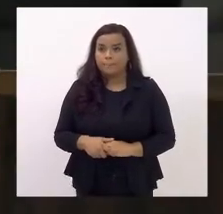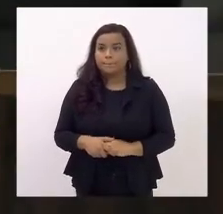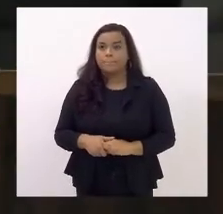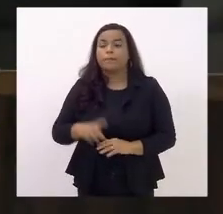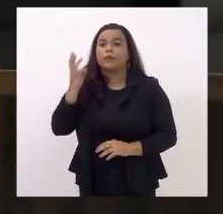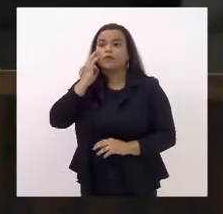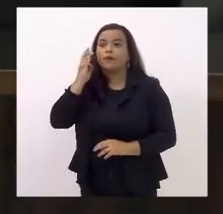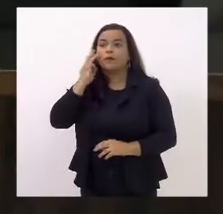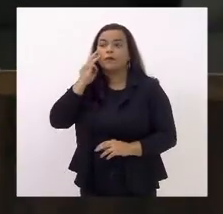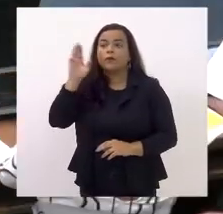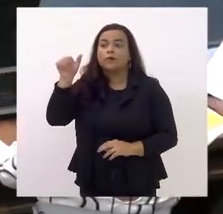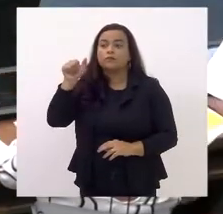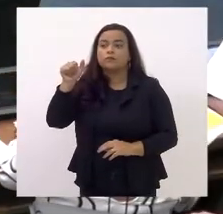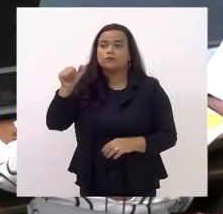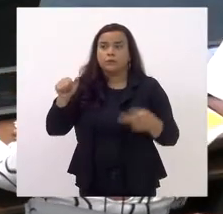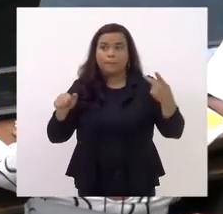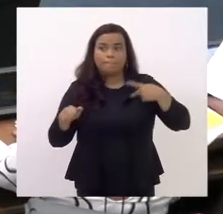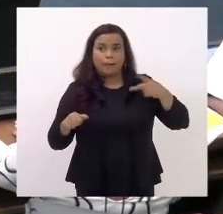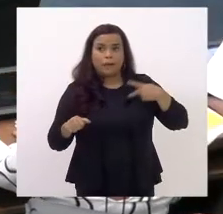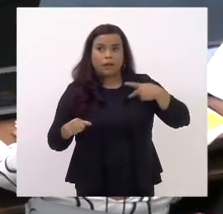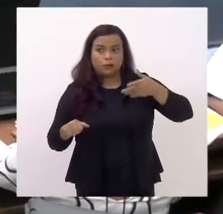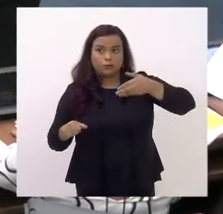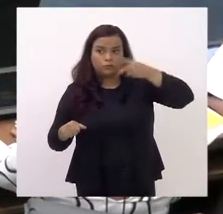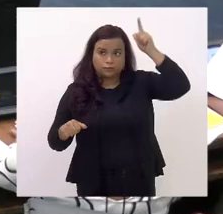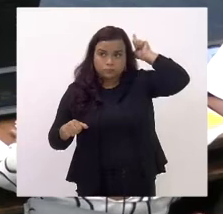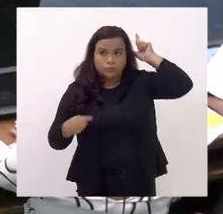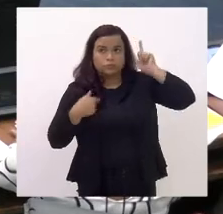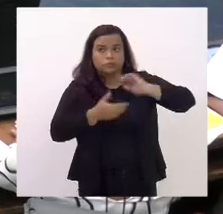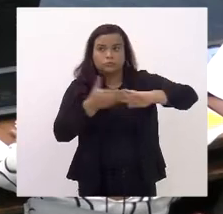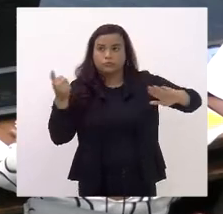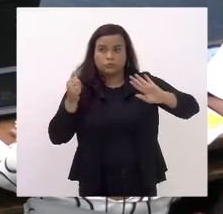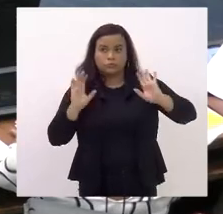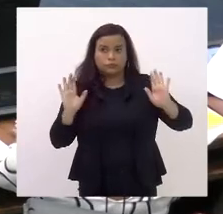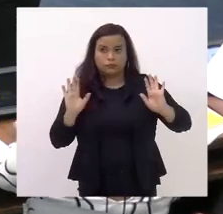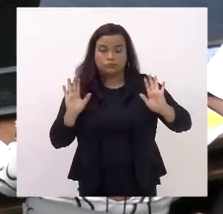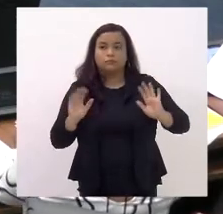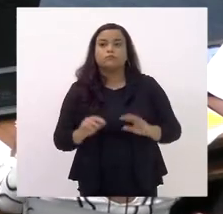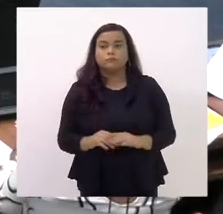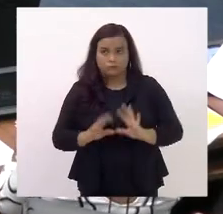Valdec. As minhas evidentemente estão retiradas.